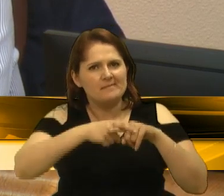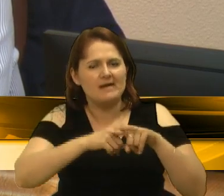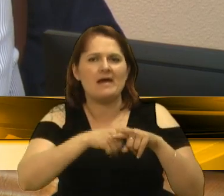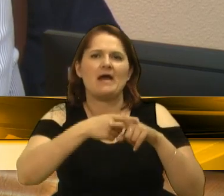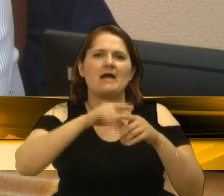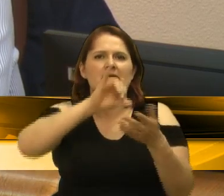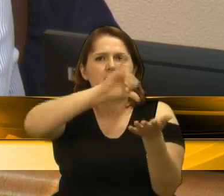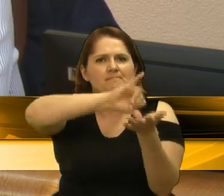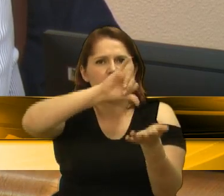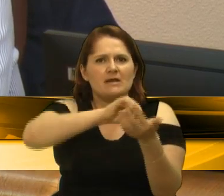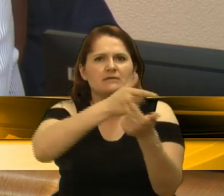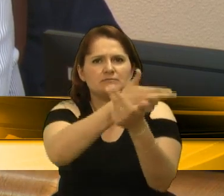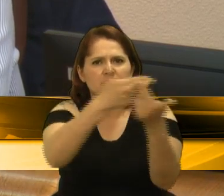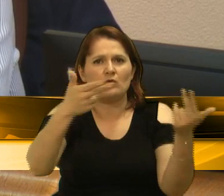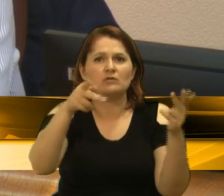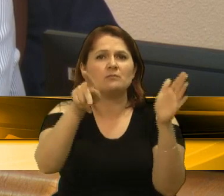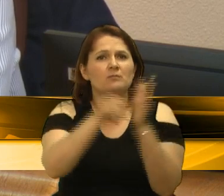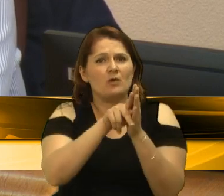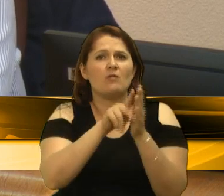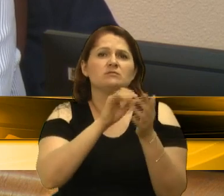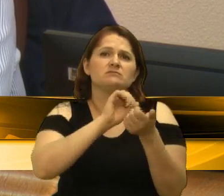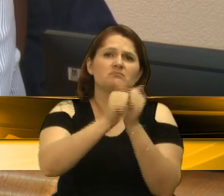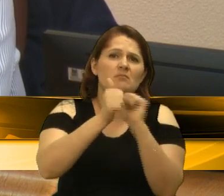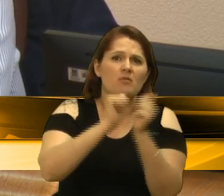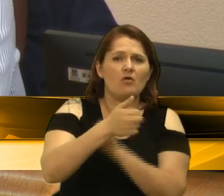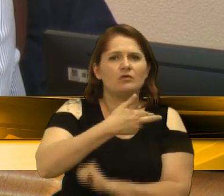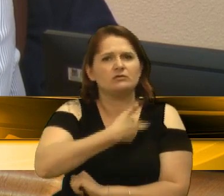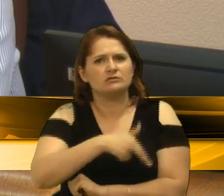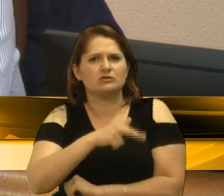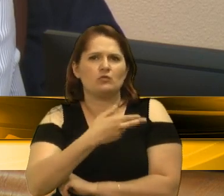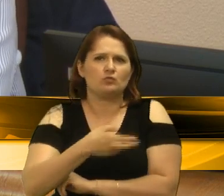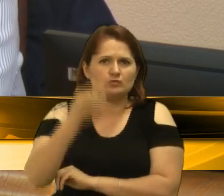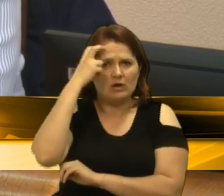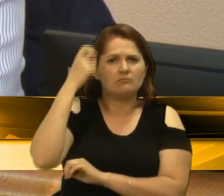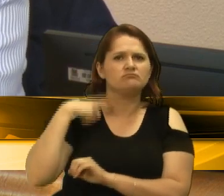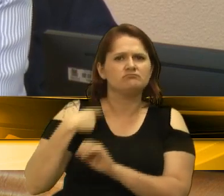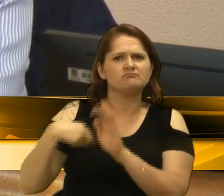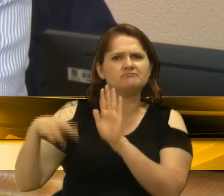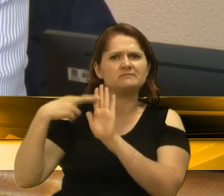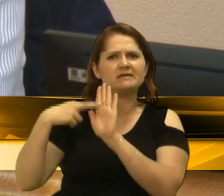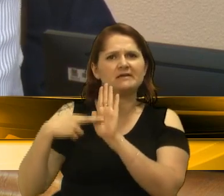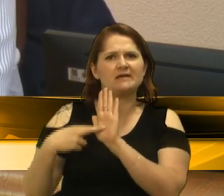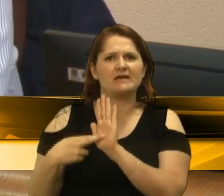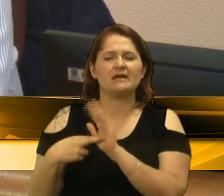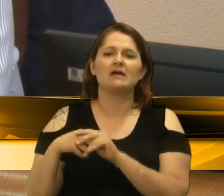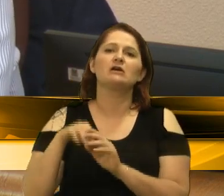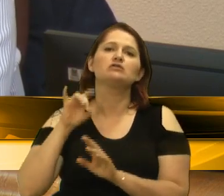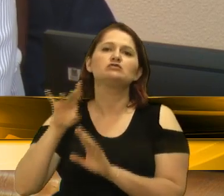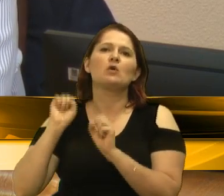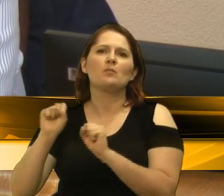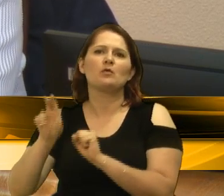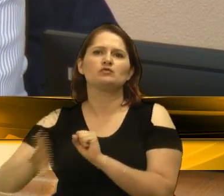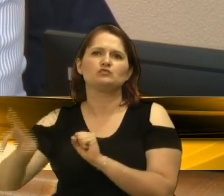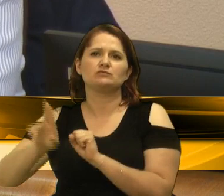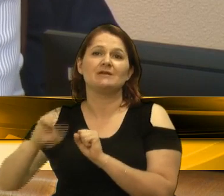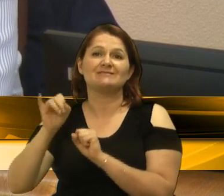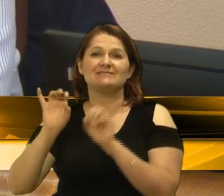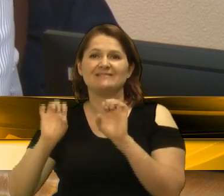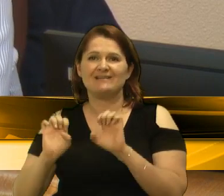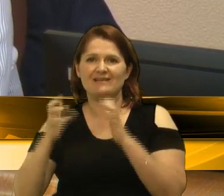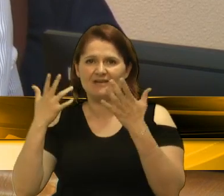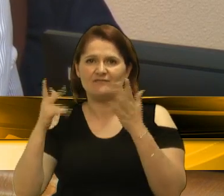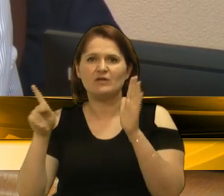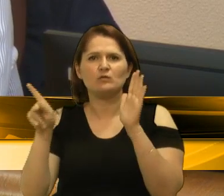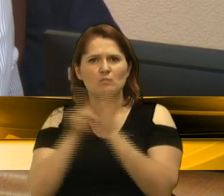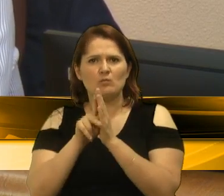de eventos temporários, esportivos, religiosos, político, social e cultural no município de Caxias do Sul, com exceção de eventos comerciais. É que a Constituição